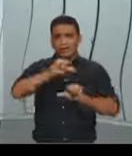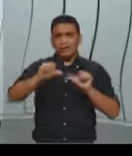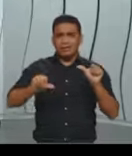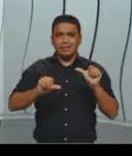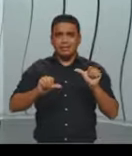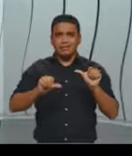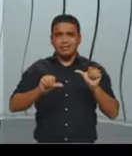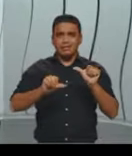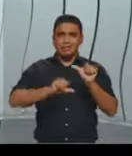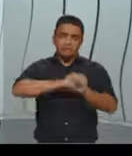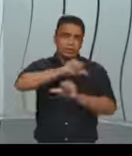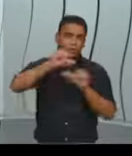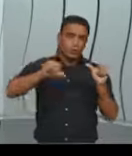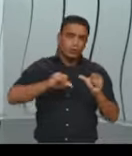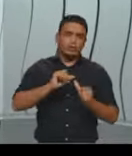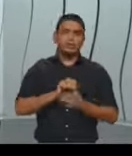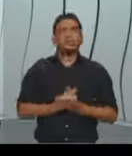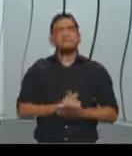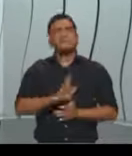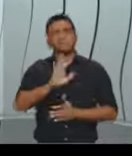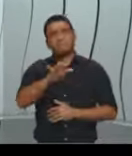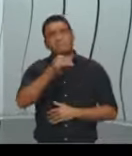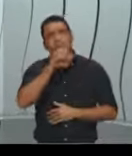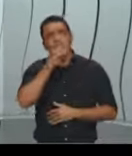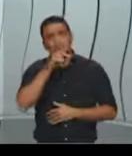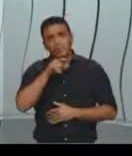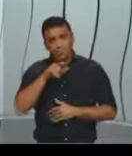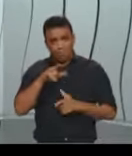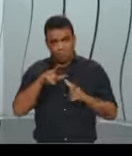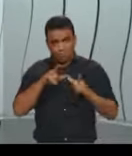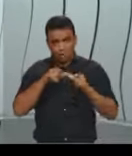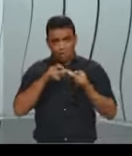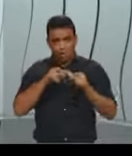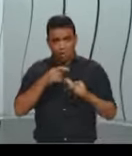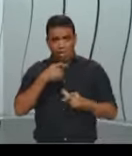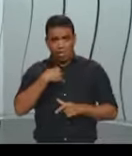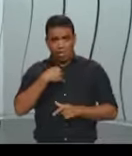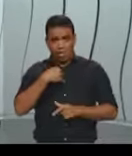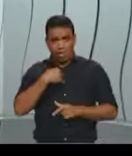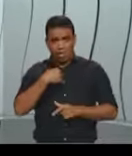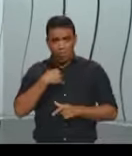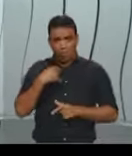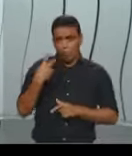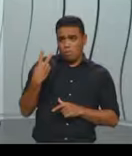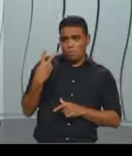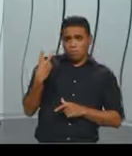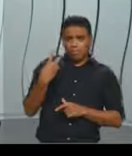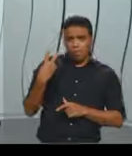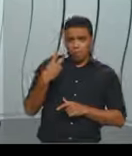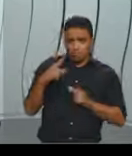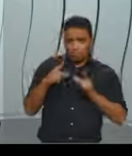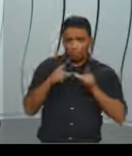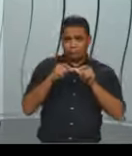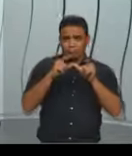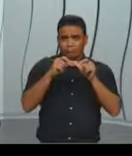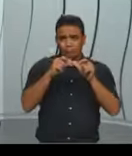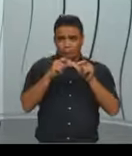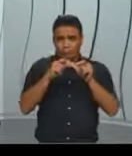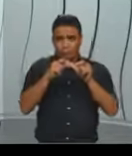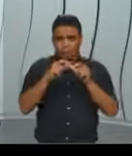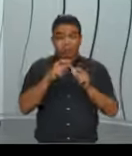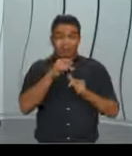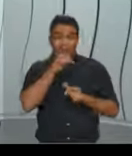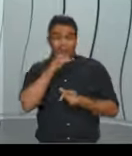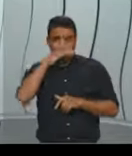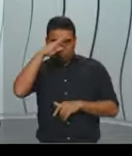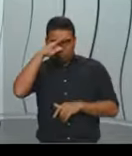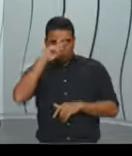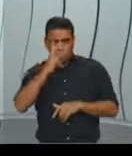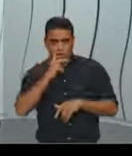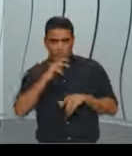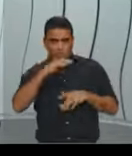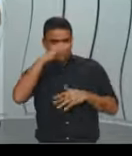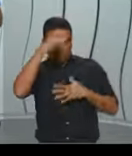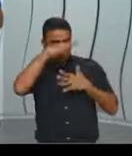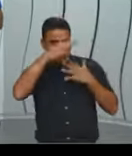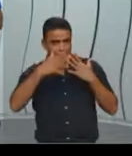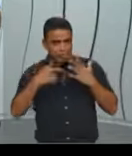conta. Vai viajar eu e mais uma pessoa. Faz de conta que é o Hermes que está aqui